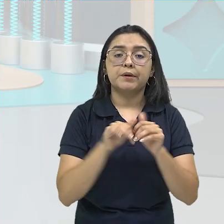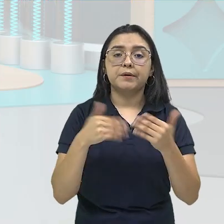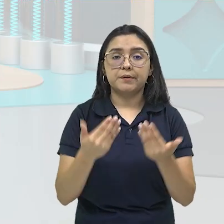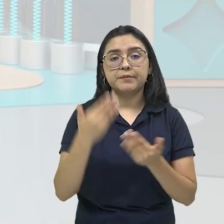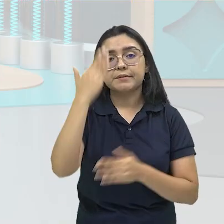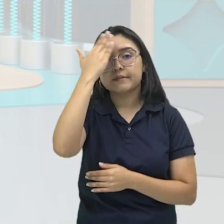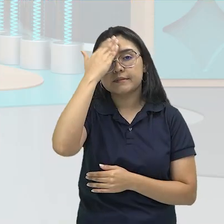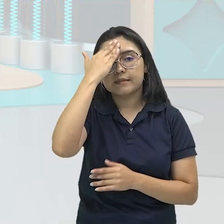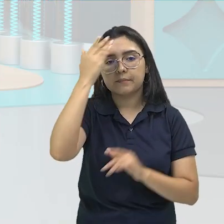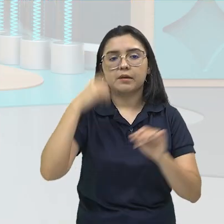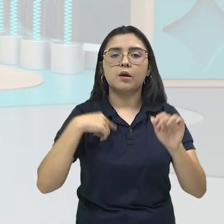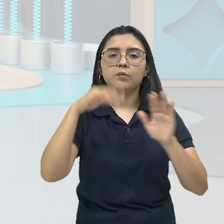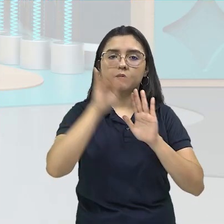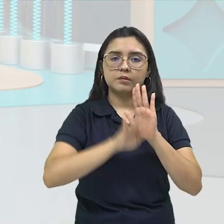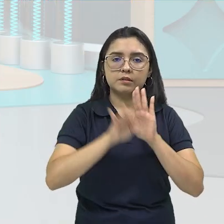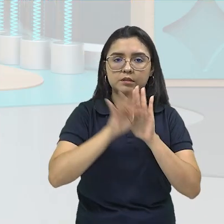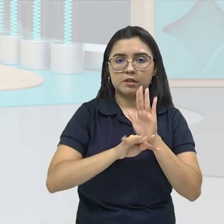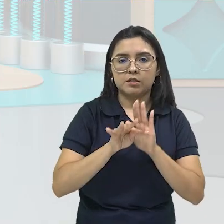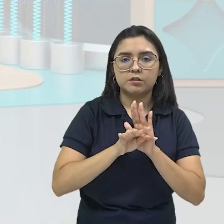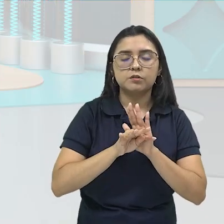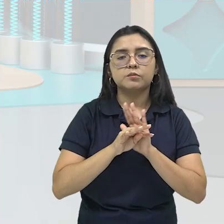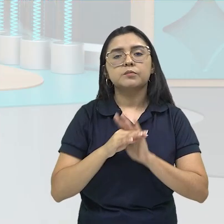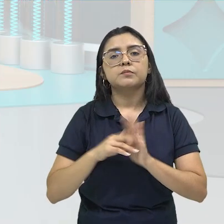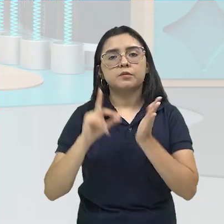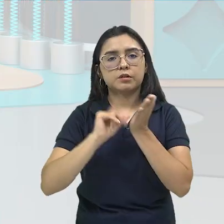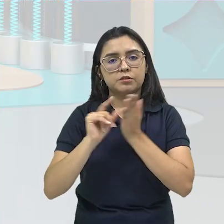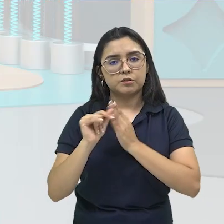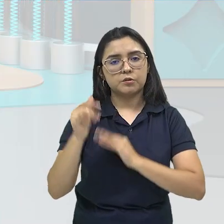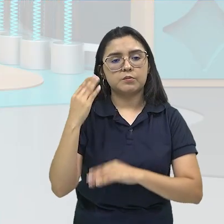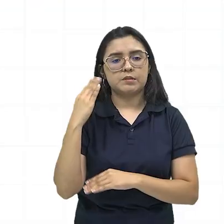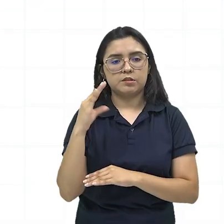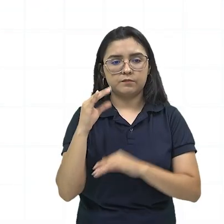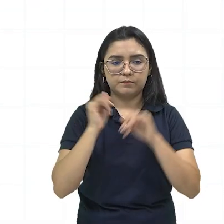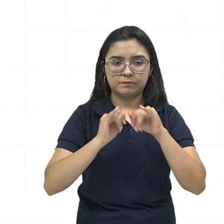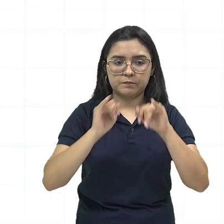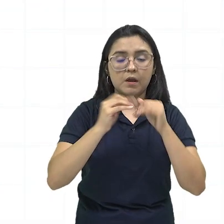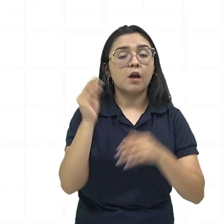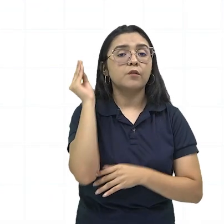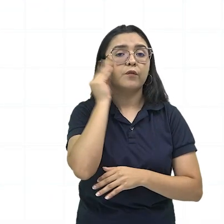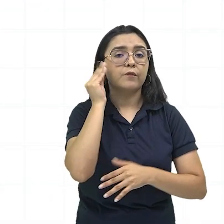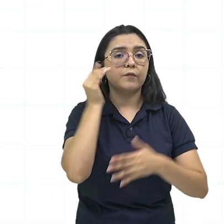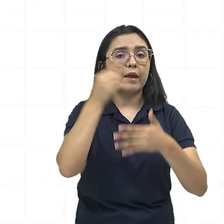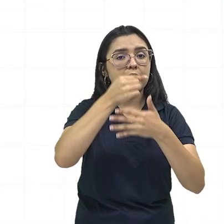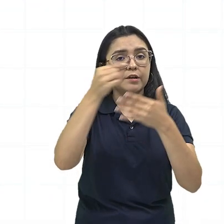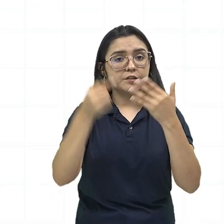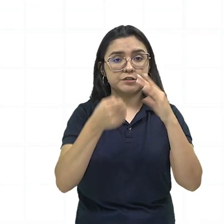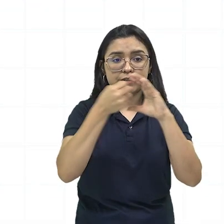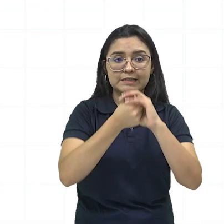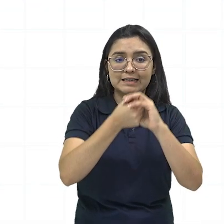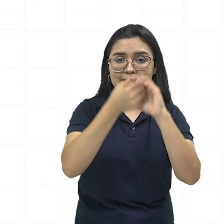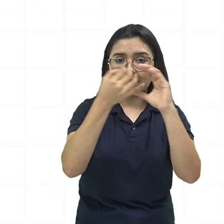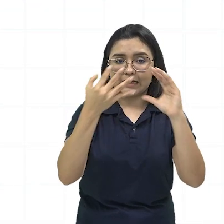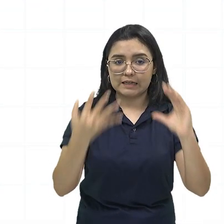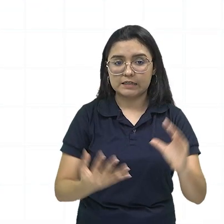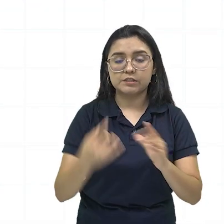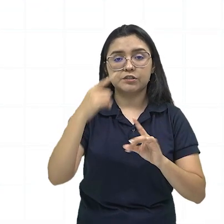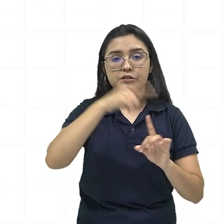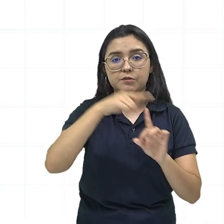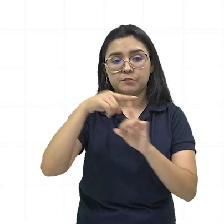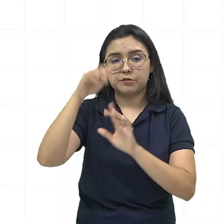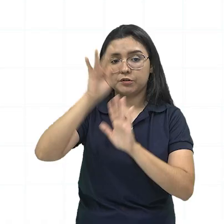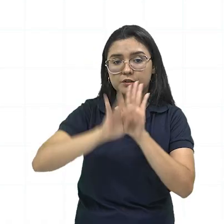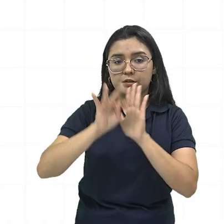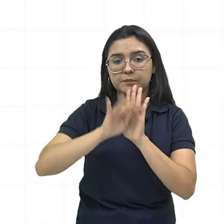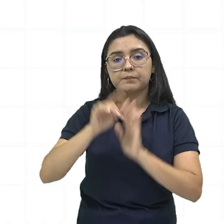já sabe o que é um texto de divulgação científica. Vamos verificar as características. Então, a característica desse tipo de texto é